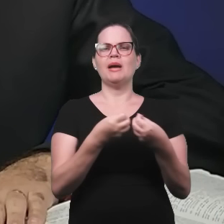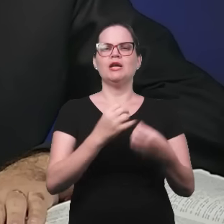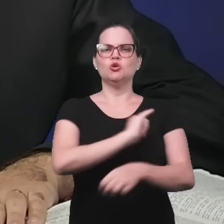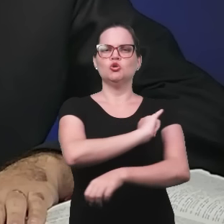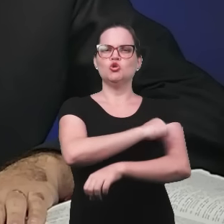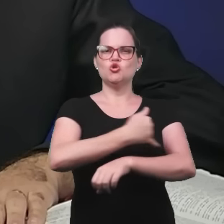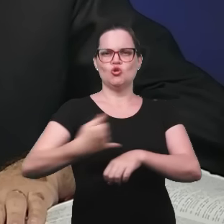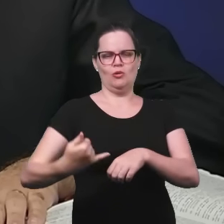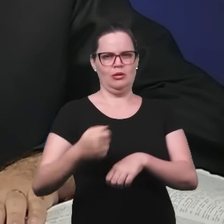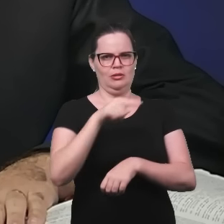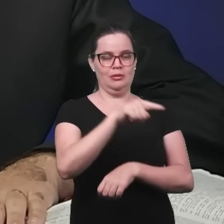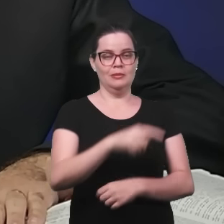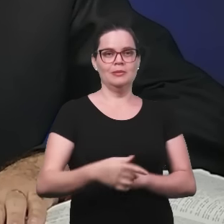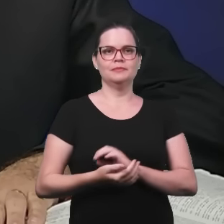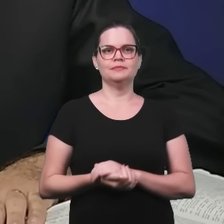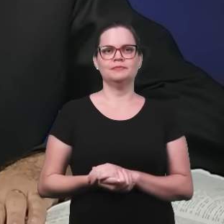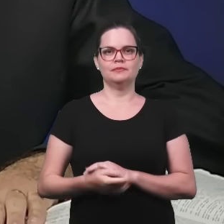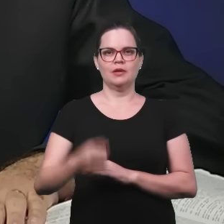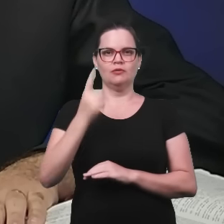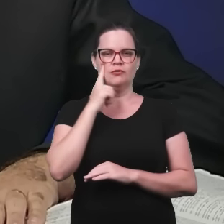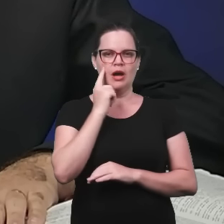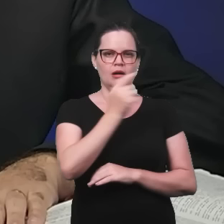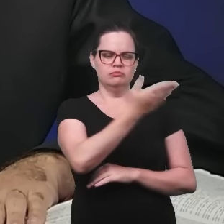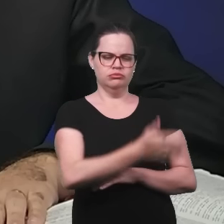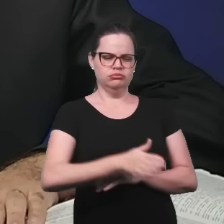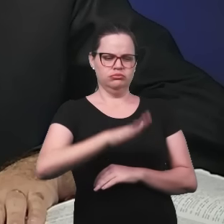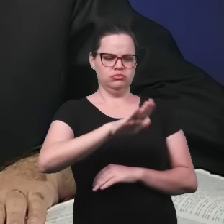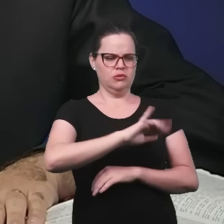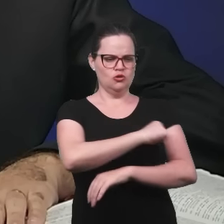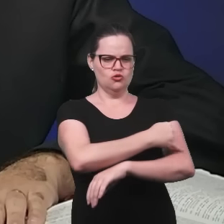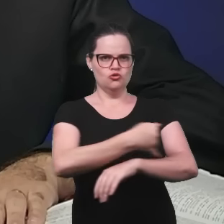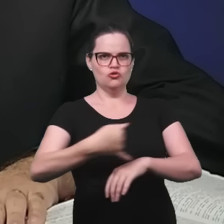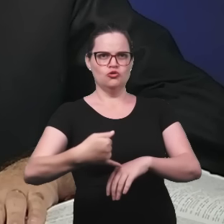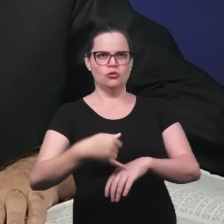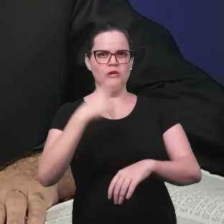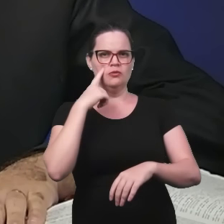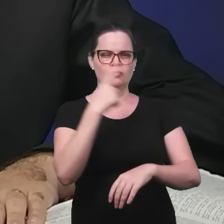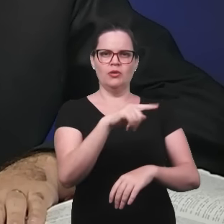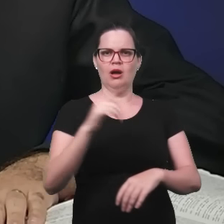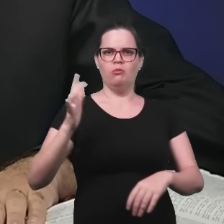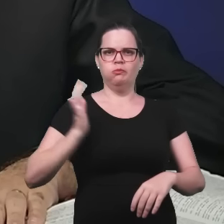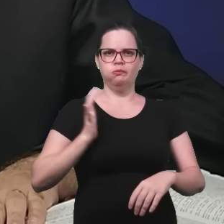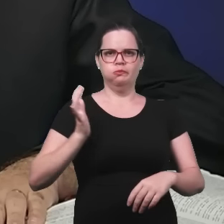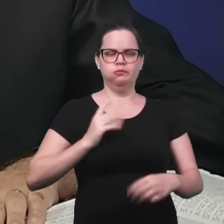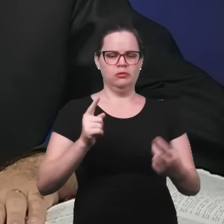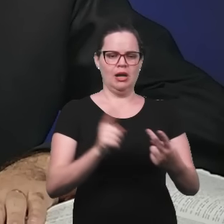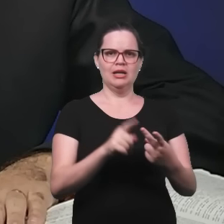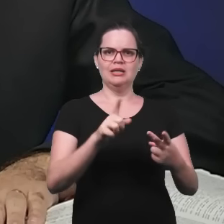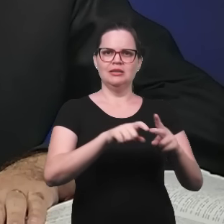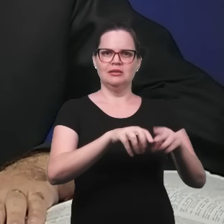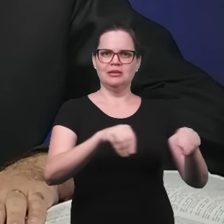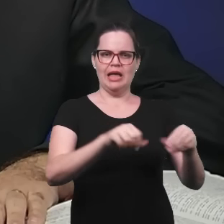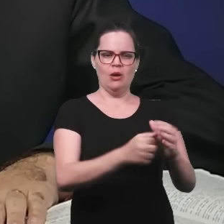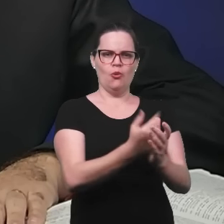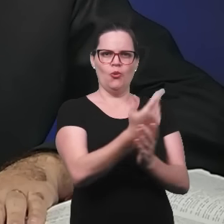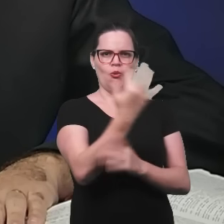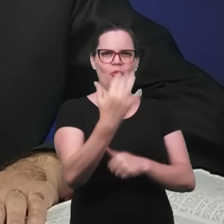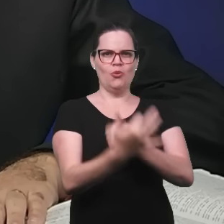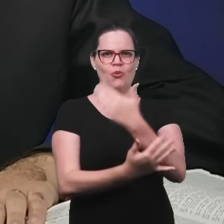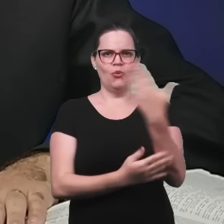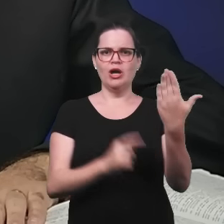nós pensamos assim: Vale do Jordão, tudo próspero, tudo fértil. Ele era rico,